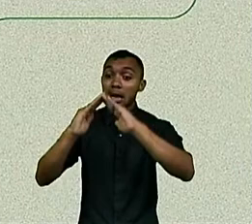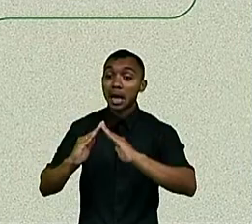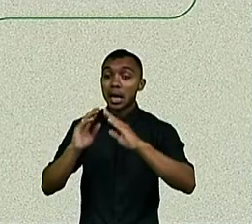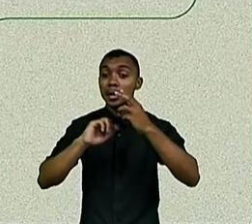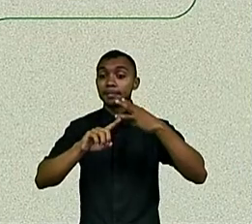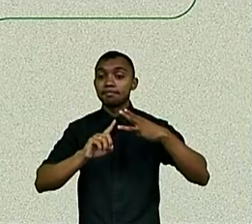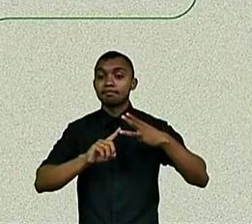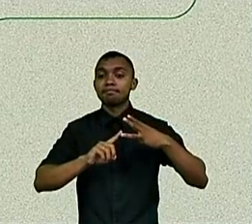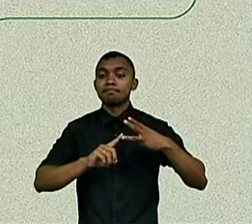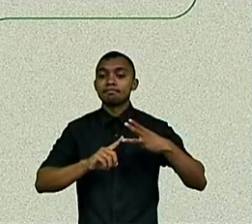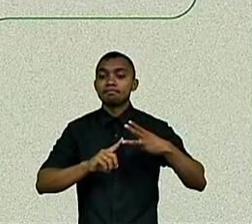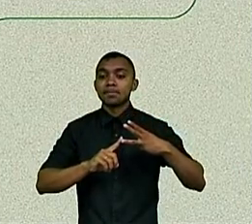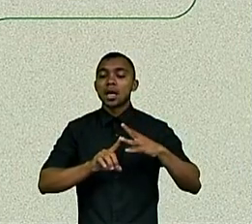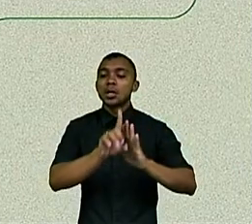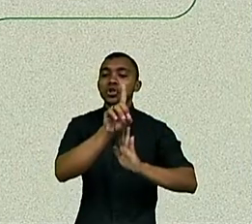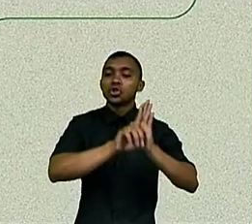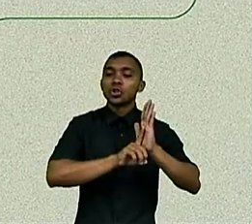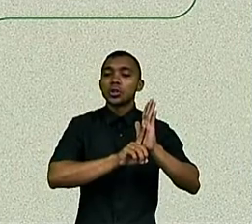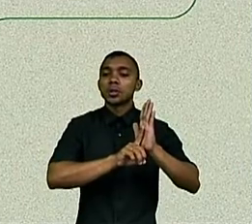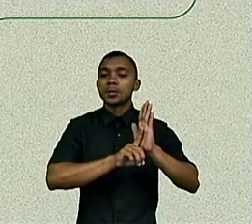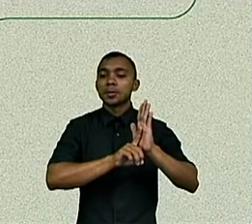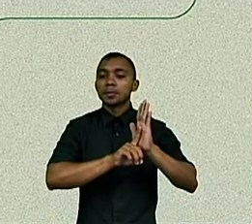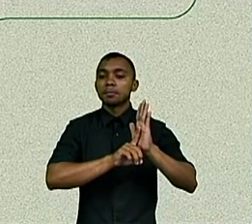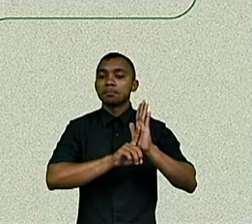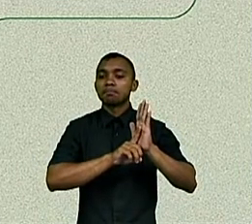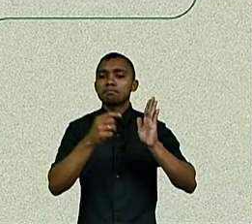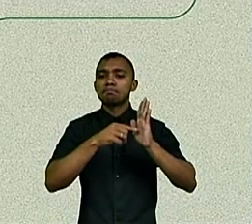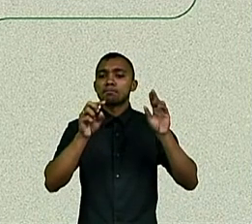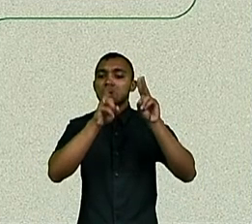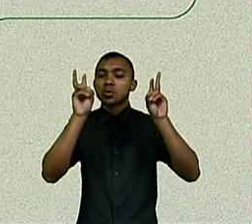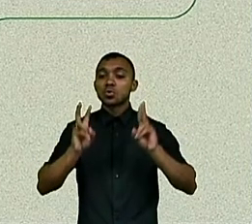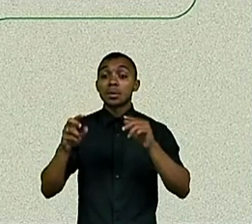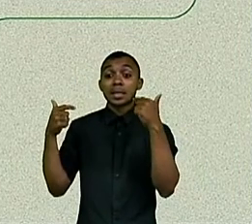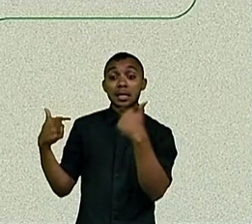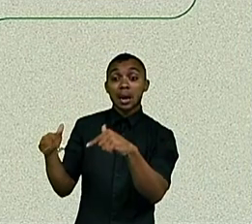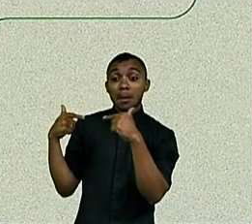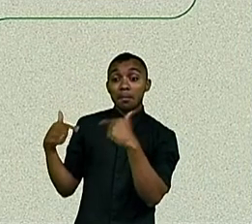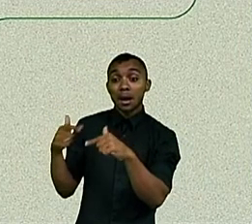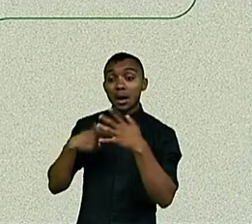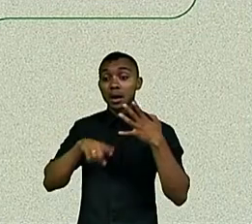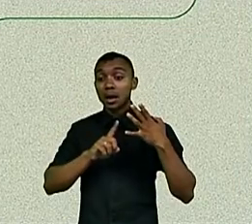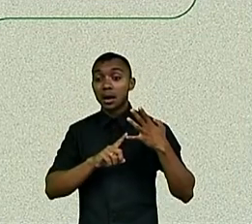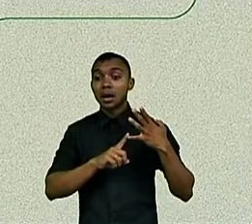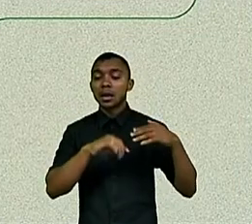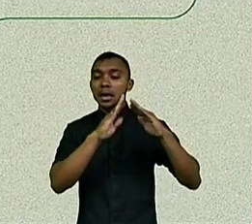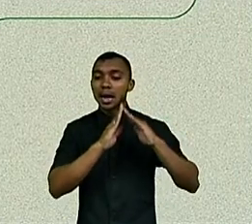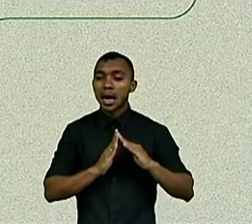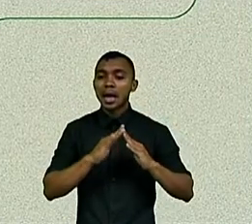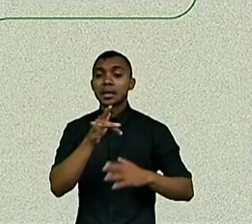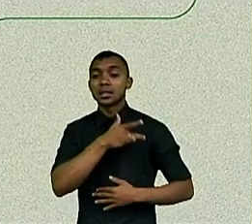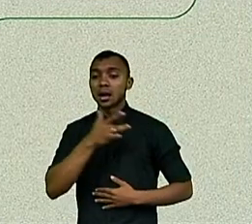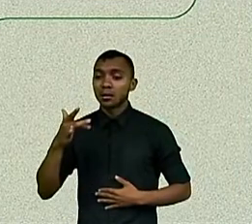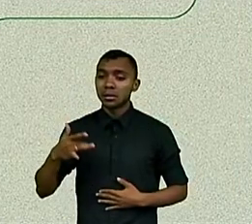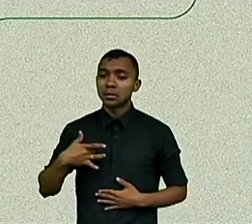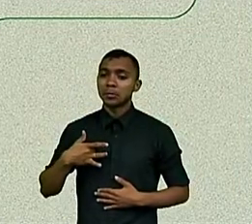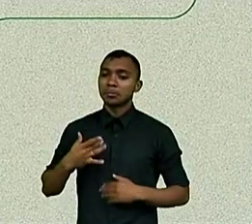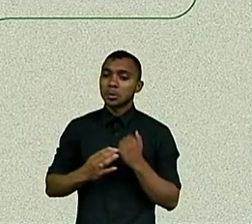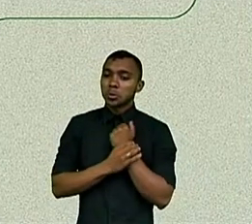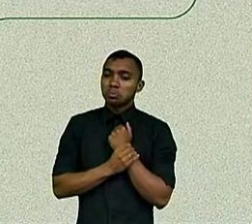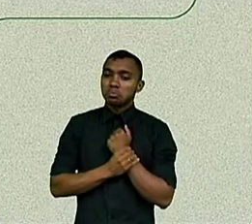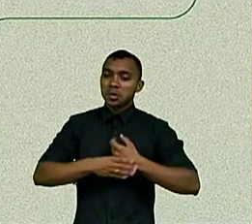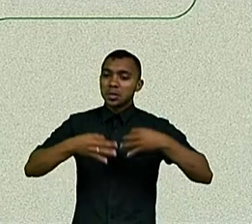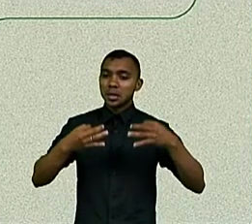direito é ao emprego trabalho moradia saúde segurança educação